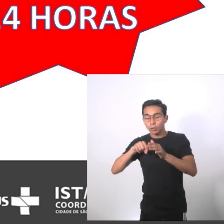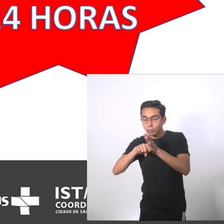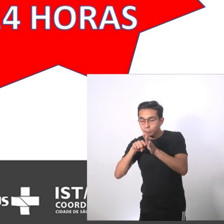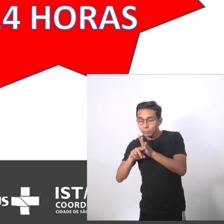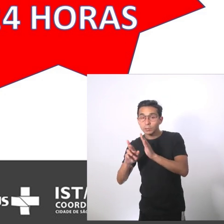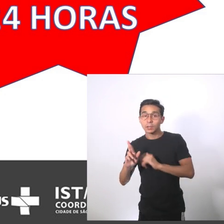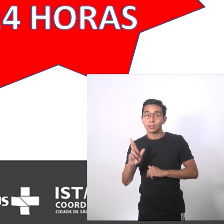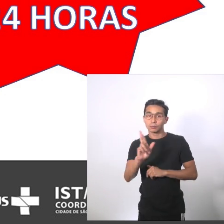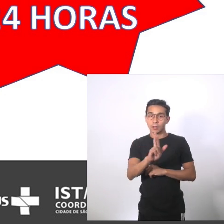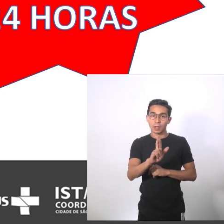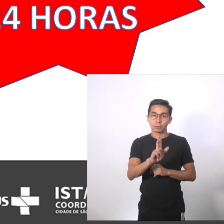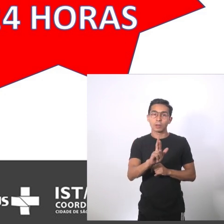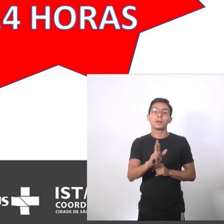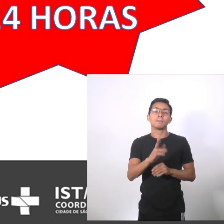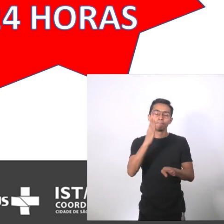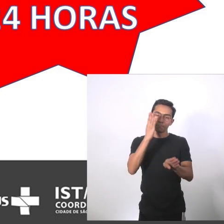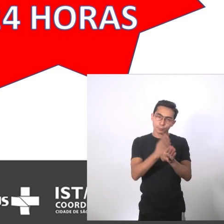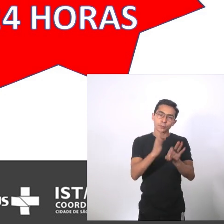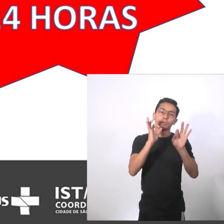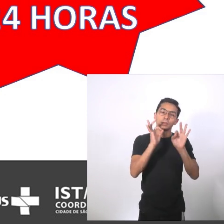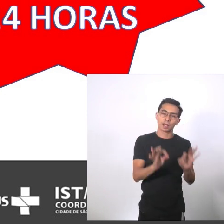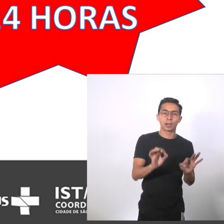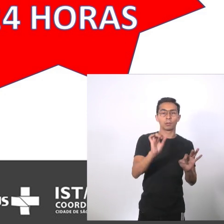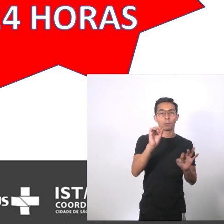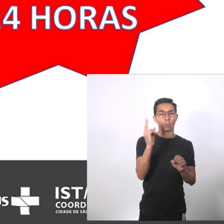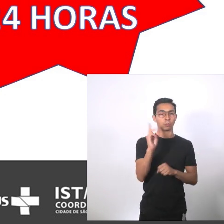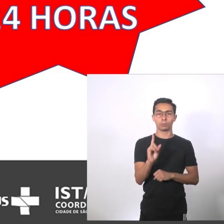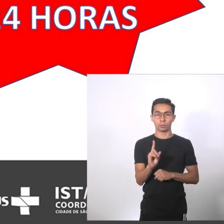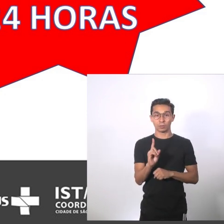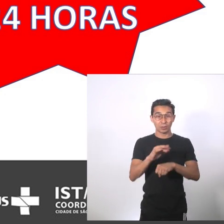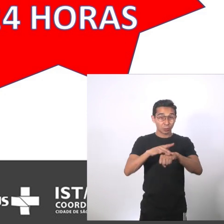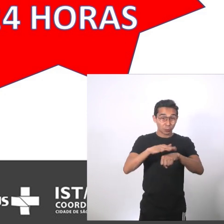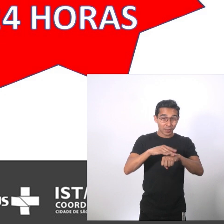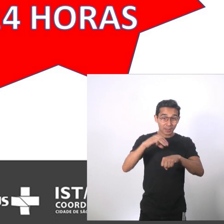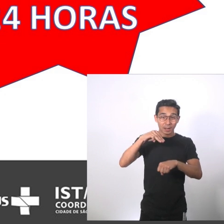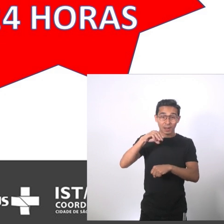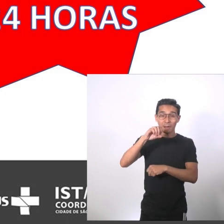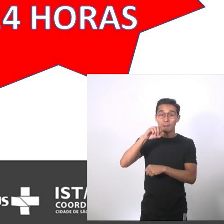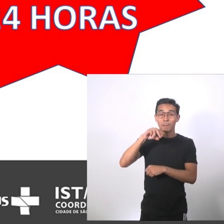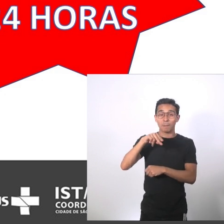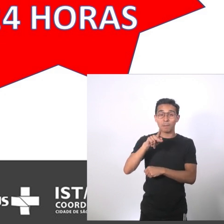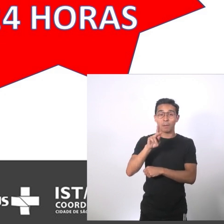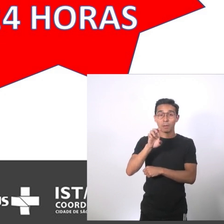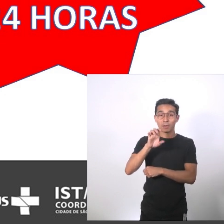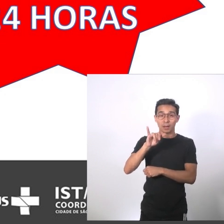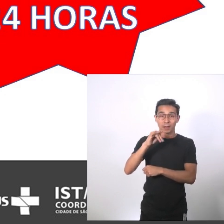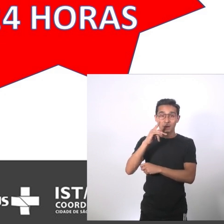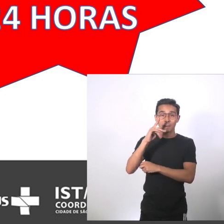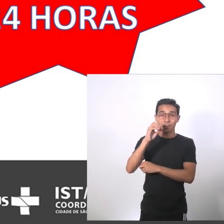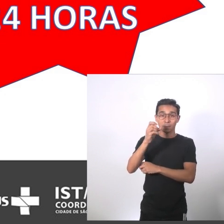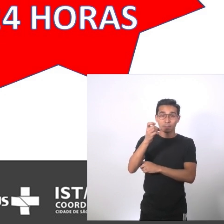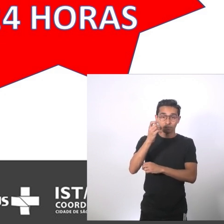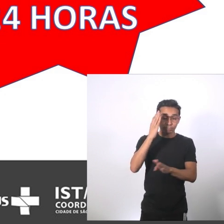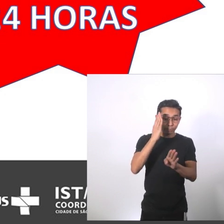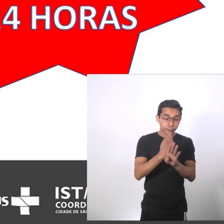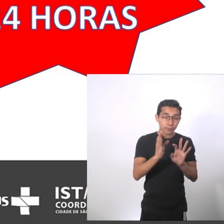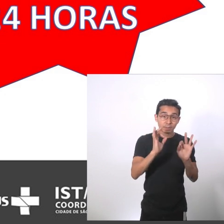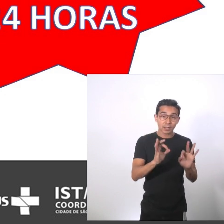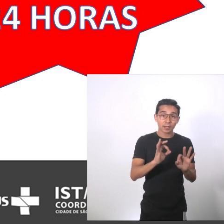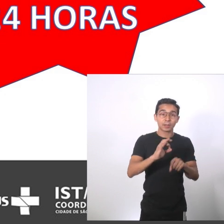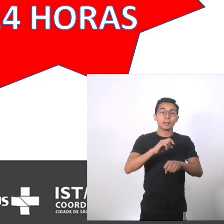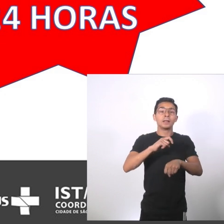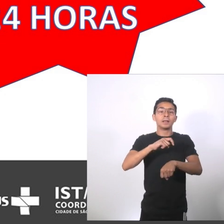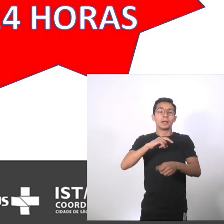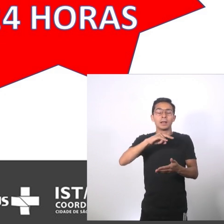não o monkeypox. Se confirmar o monkeypox, você pode estender esse atestado e você vai dar as orientações